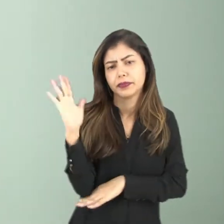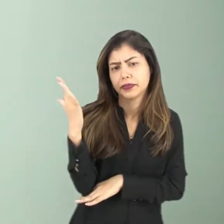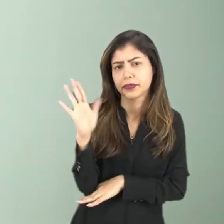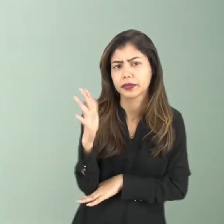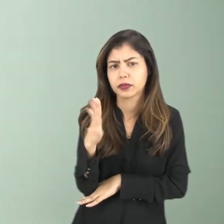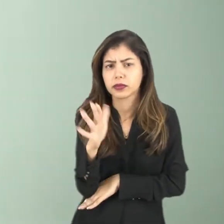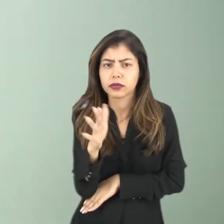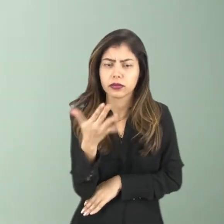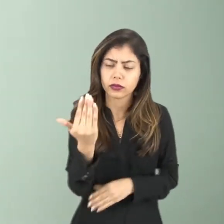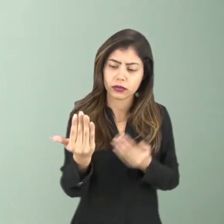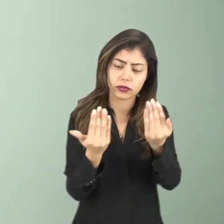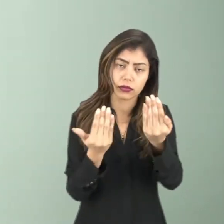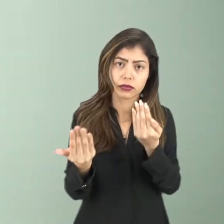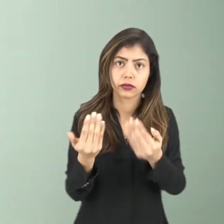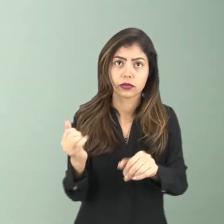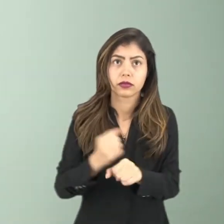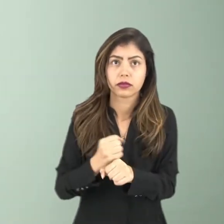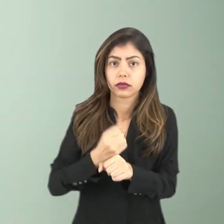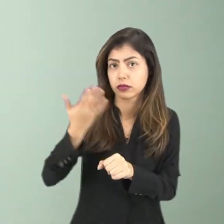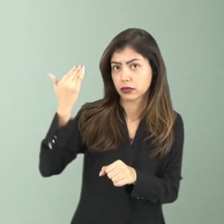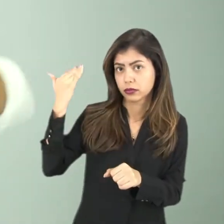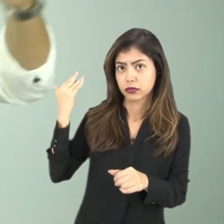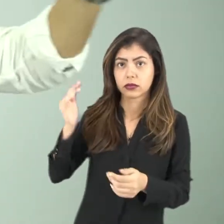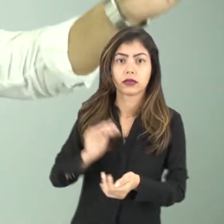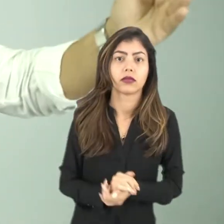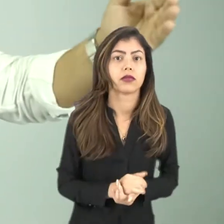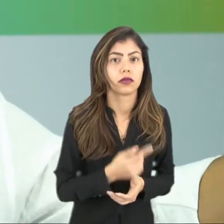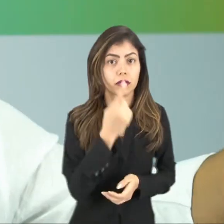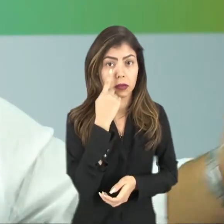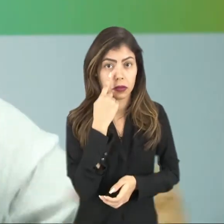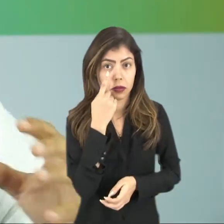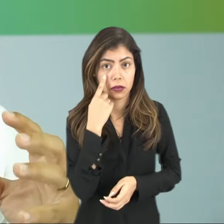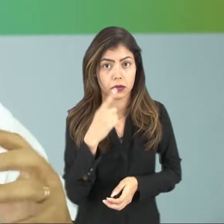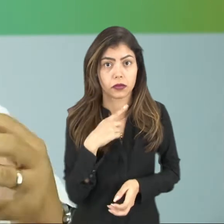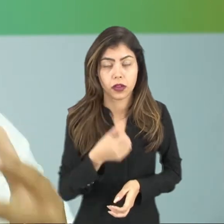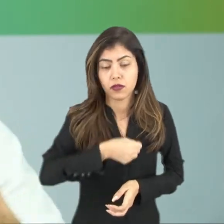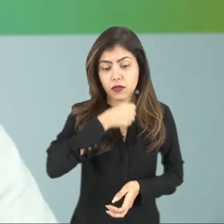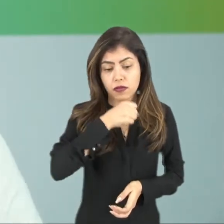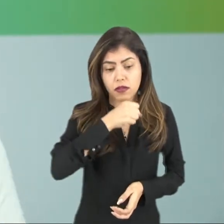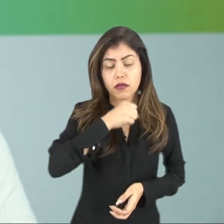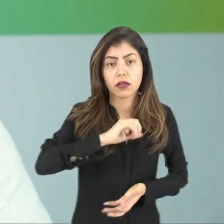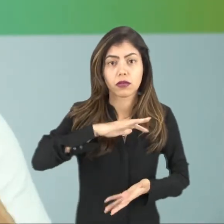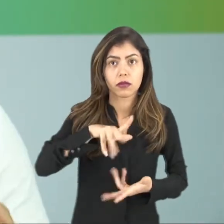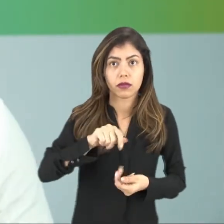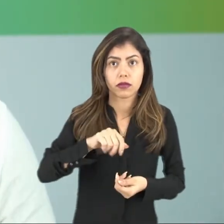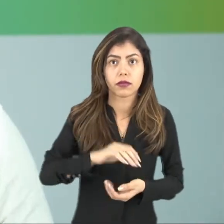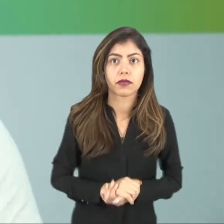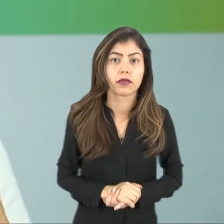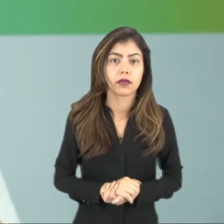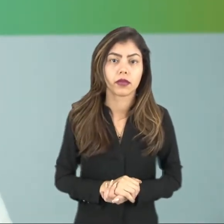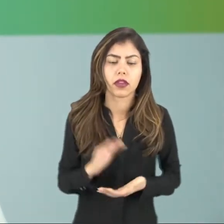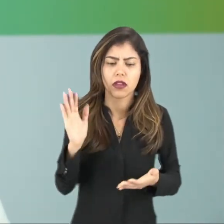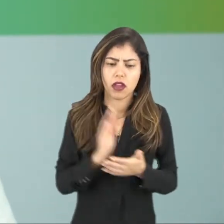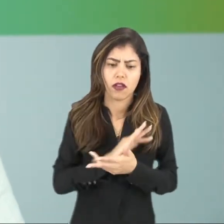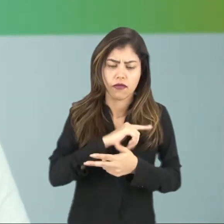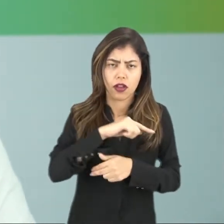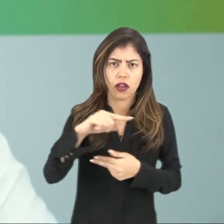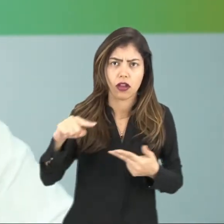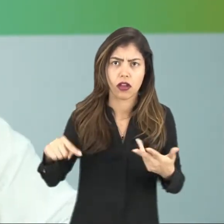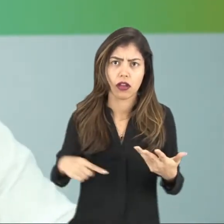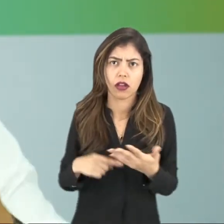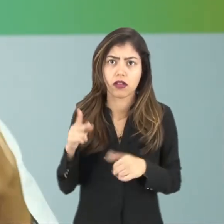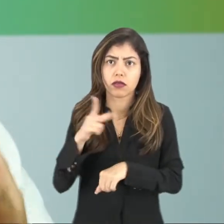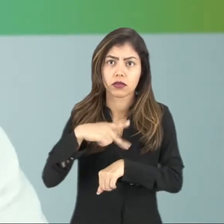você pegar uma média mundial, comparada com anos anteriores, existe aí um envelhecimento do mundo, tá?